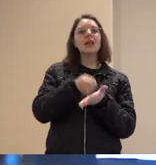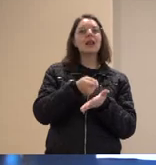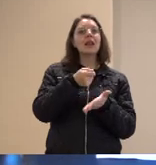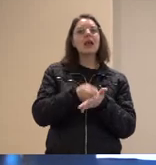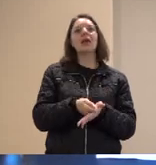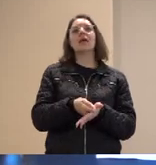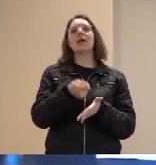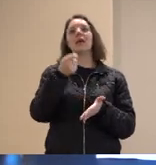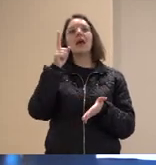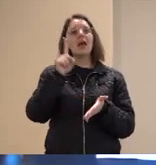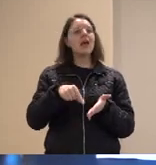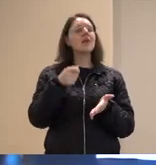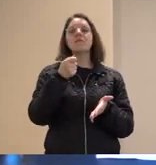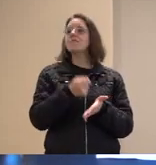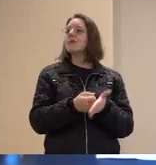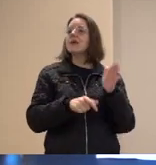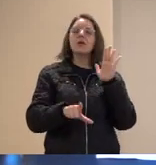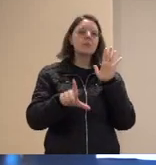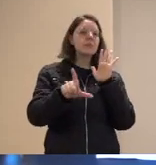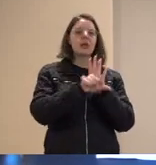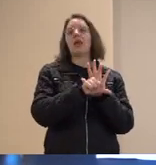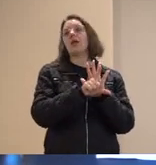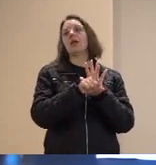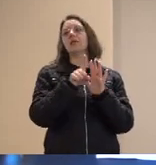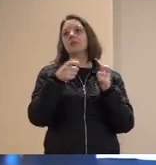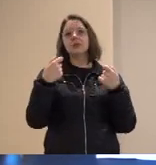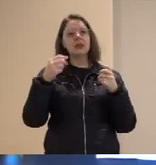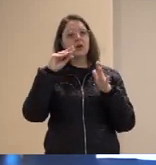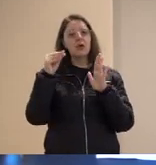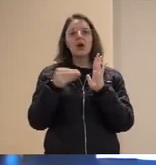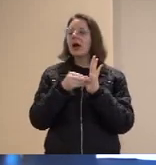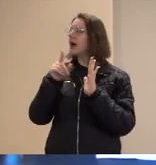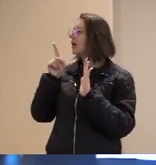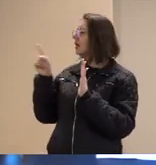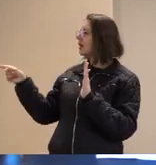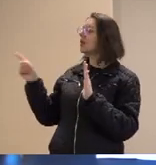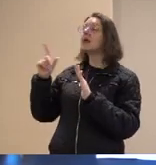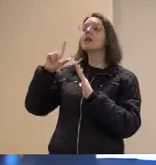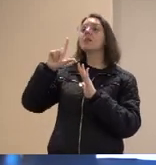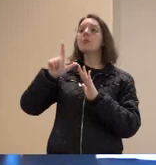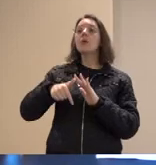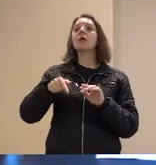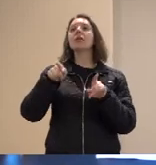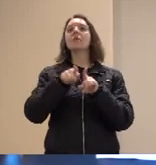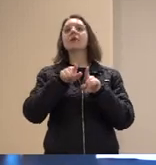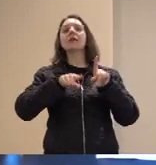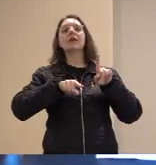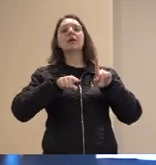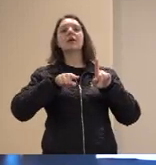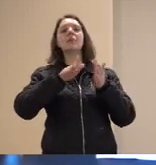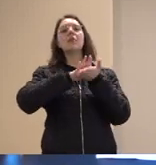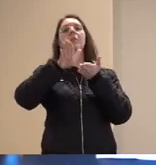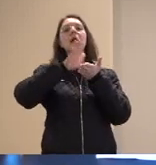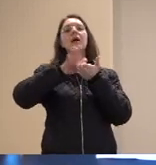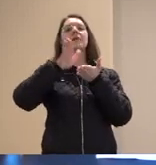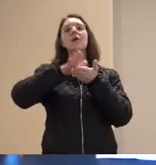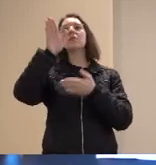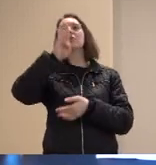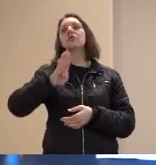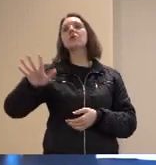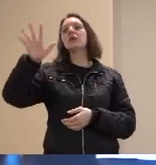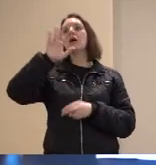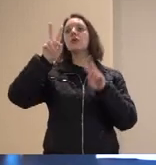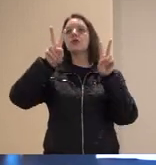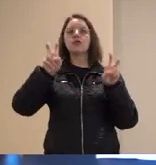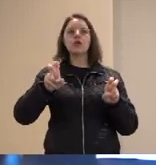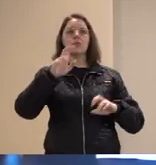necessário colocar aqui. Depois disso, ainda saiu um material nacional que tem toda a questão de como